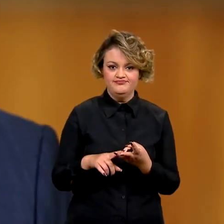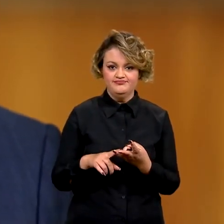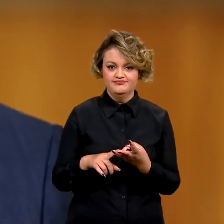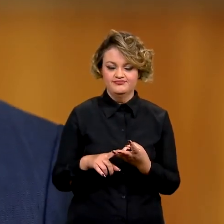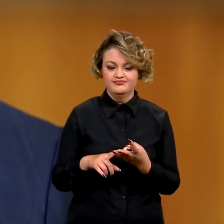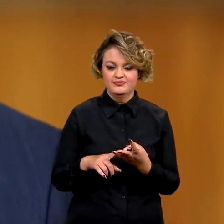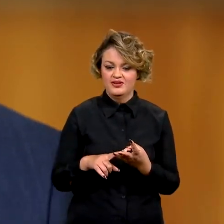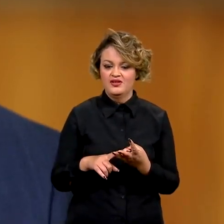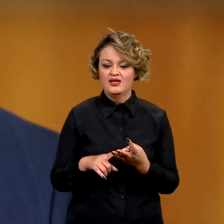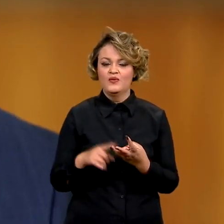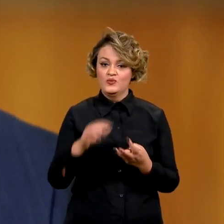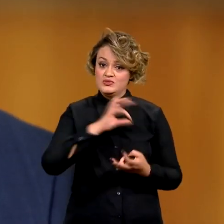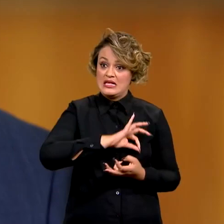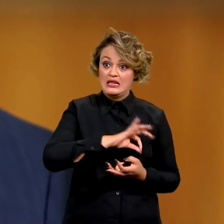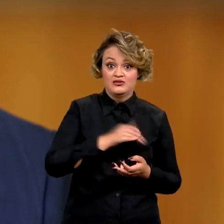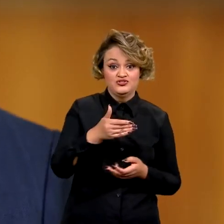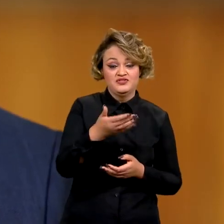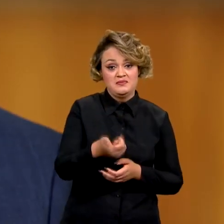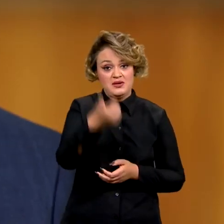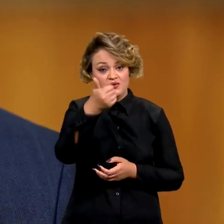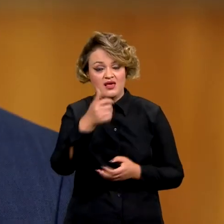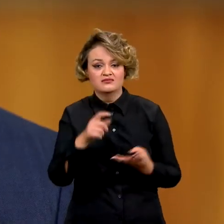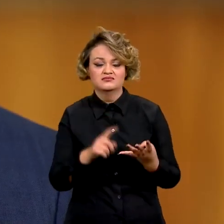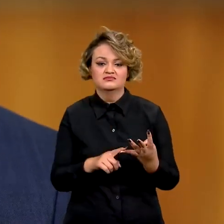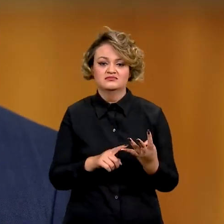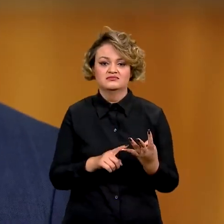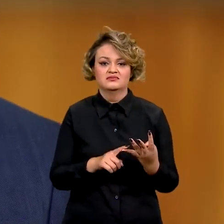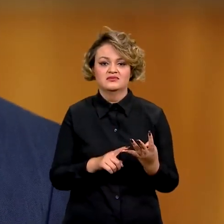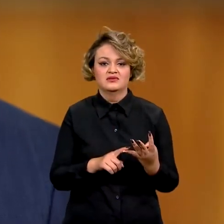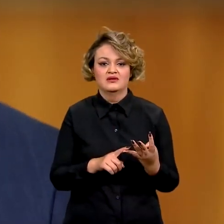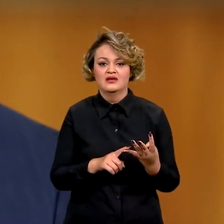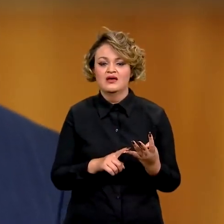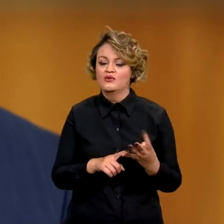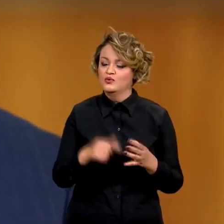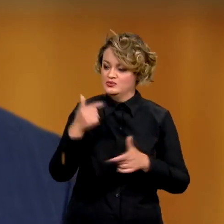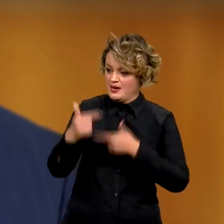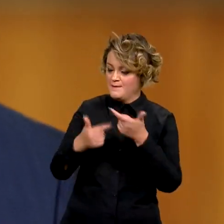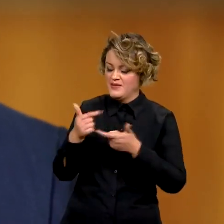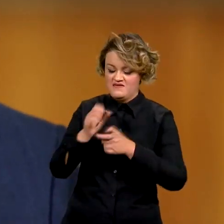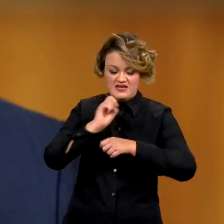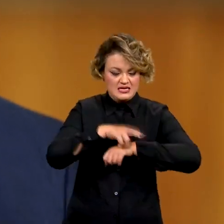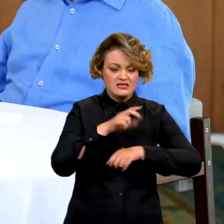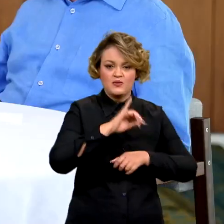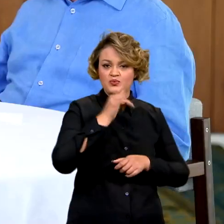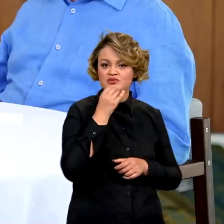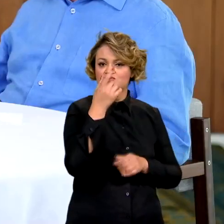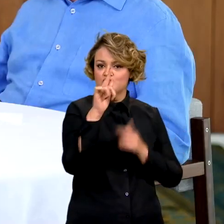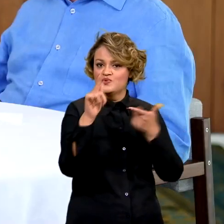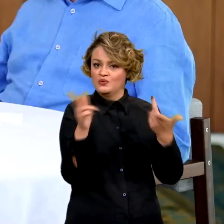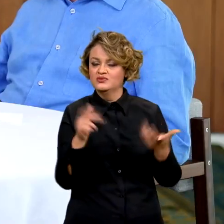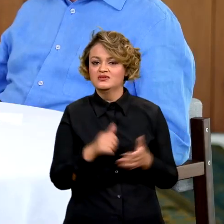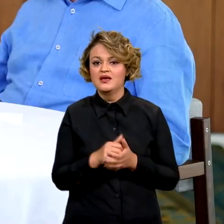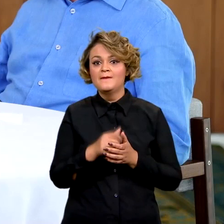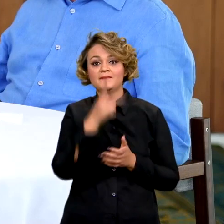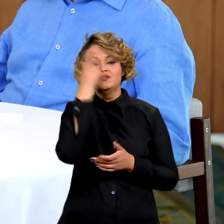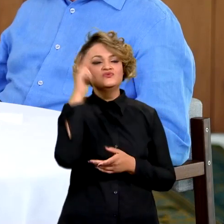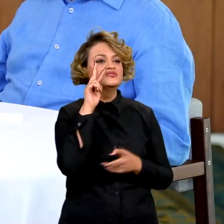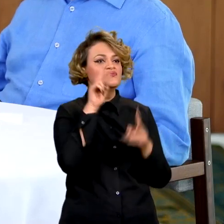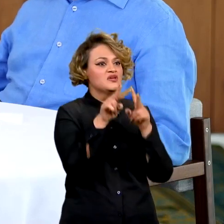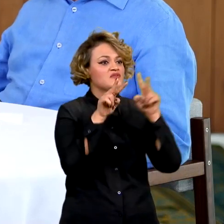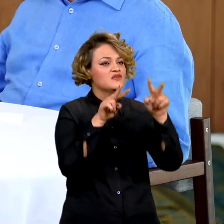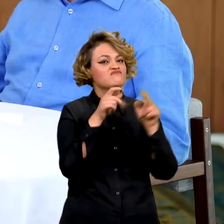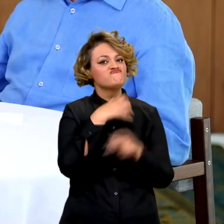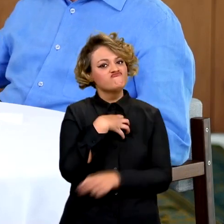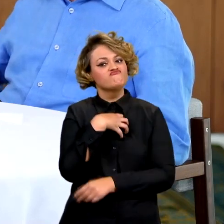sinais de que o salário vai crescer estão vendo sinais de que o emprego vai crescer ou seja as pessoas estão ficando mais